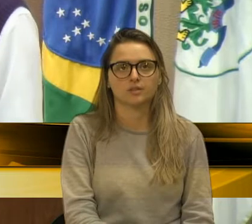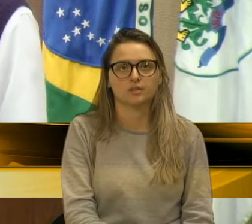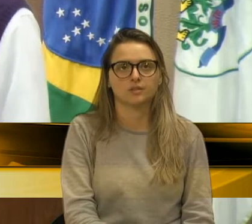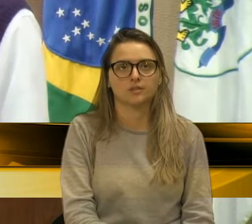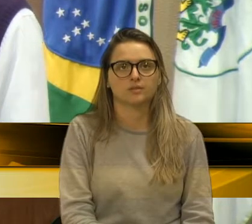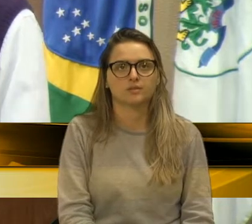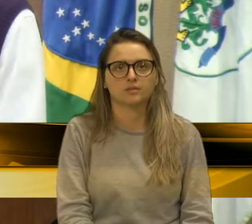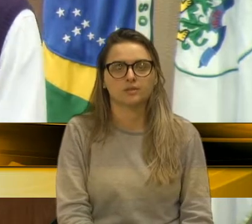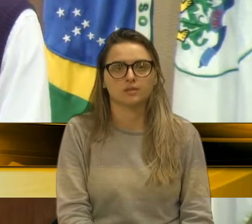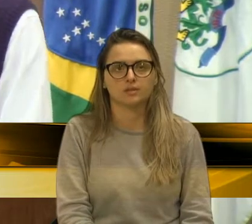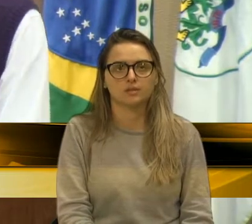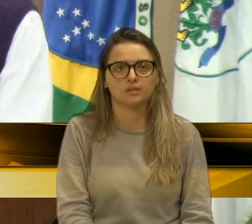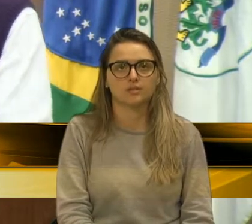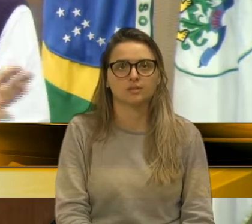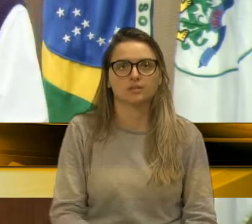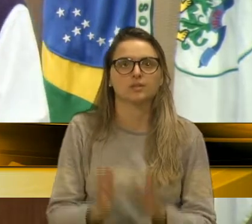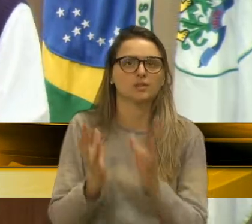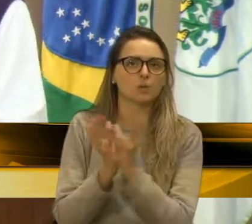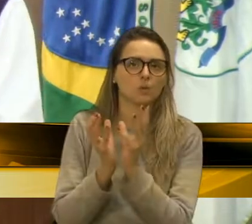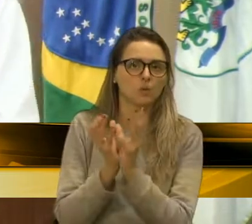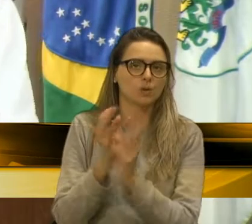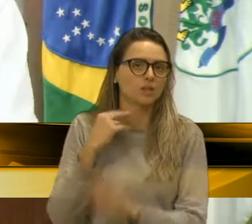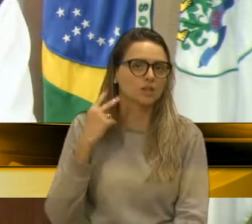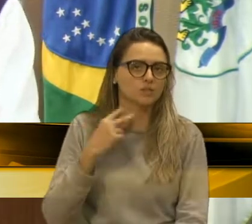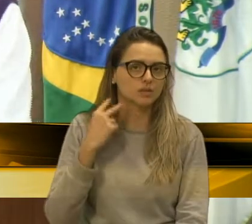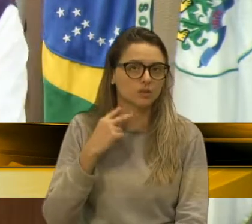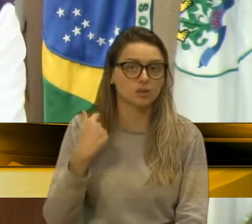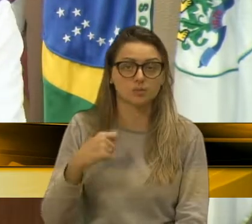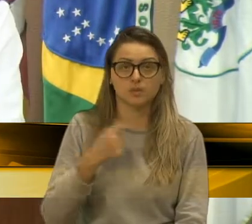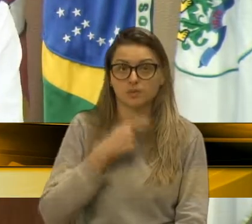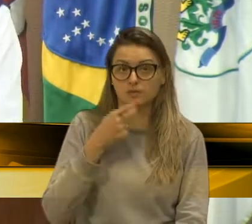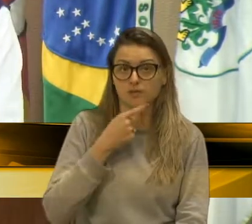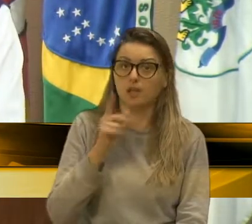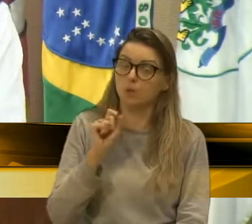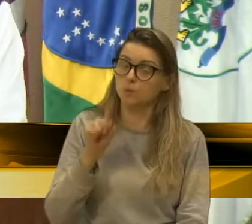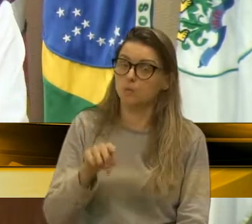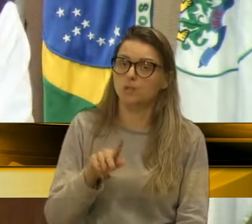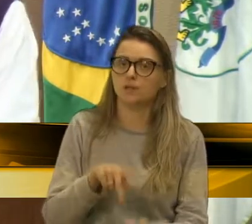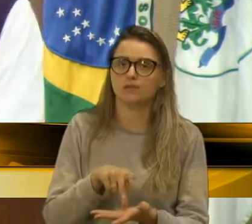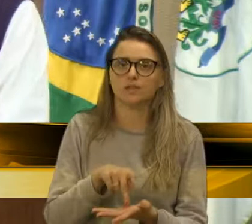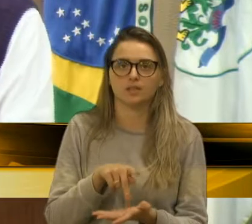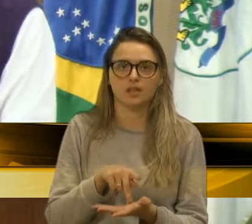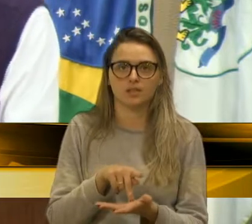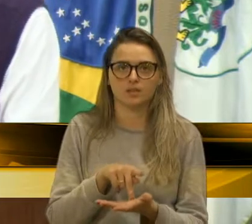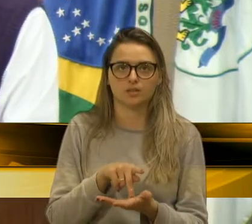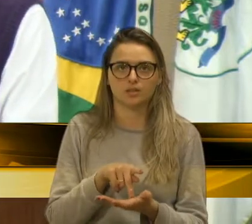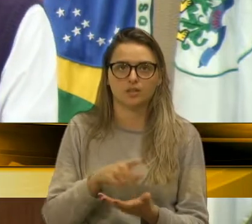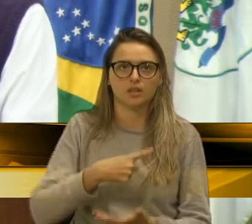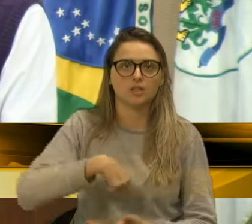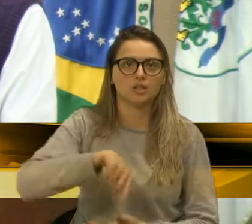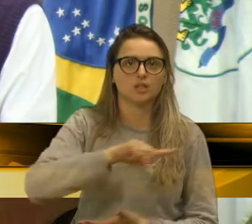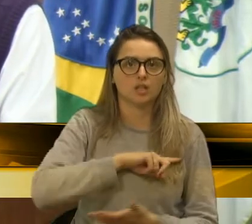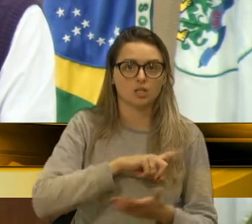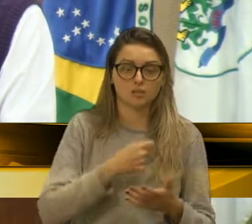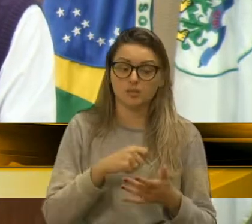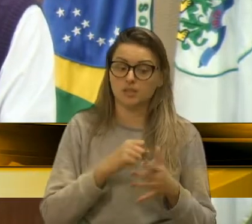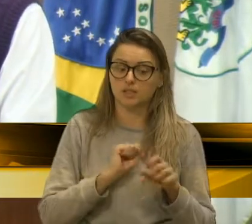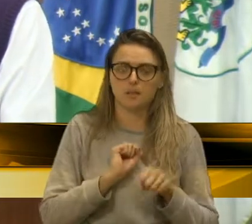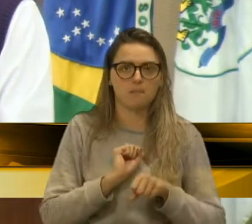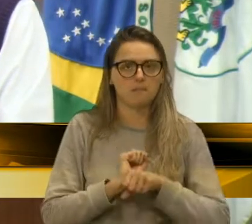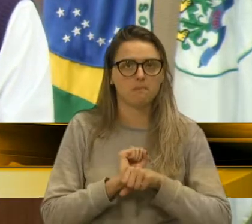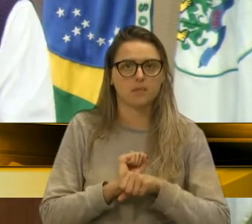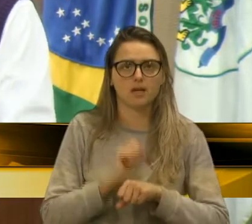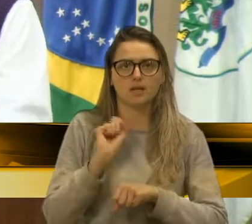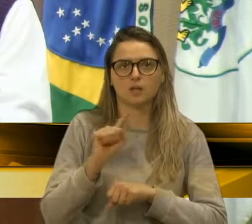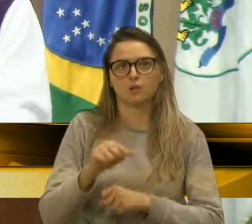Colegas vereadores, muitas vezes tem que falar o que é verdade e temos que barrar o que